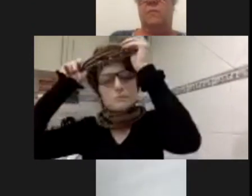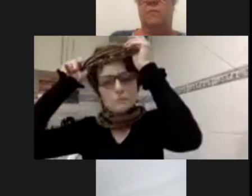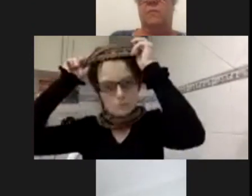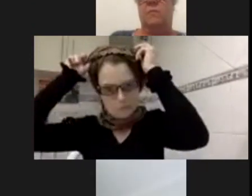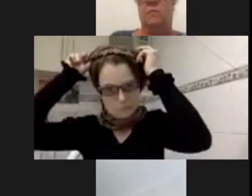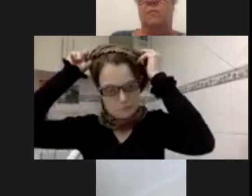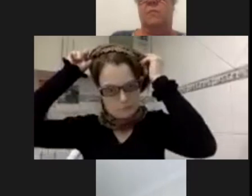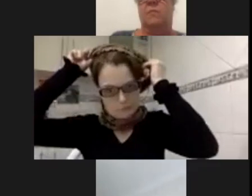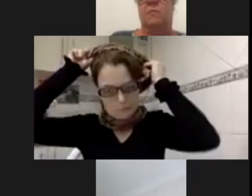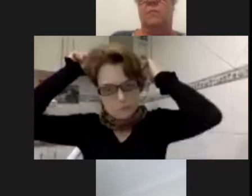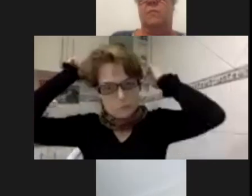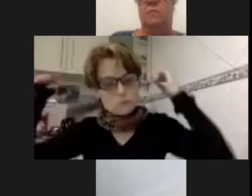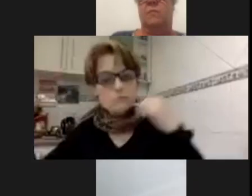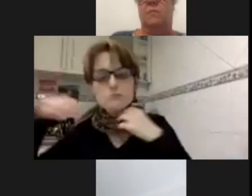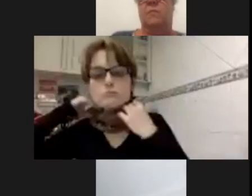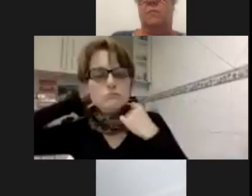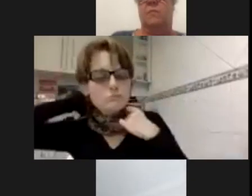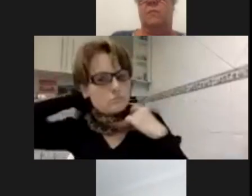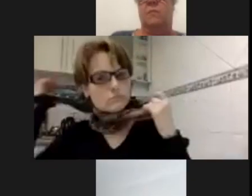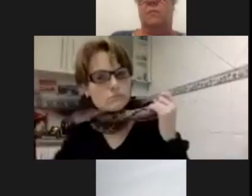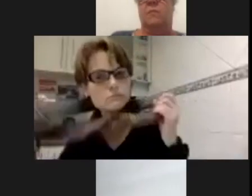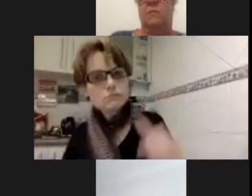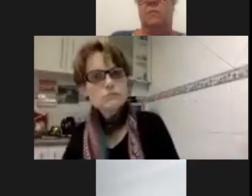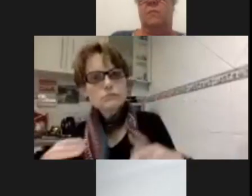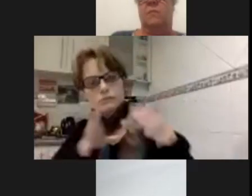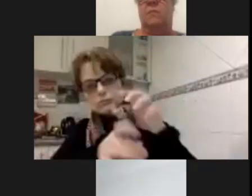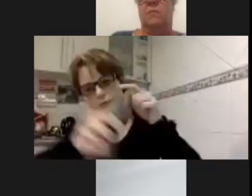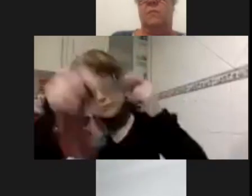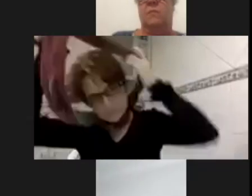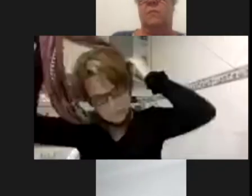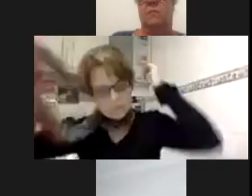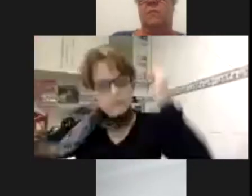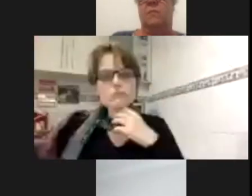também tem uma preocupação em relação à parte